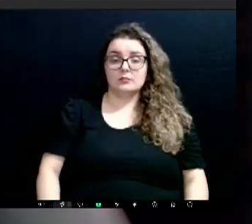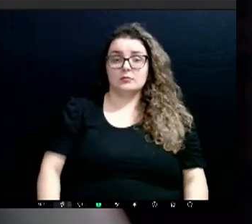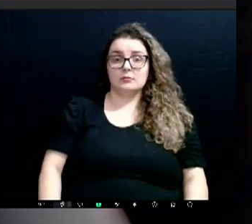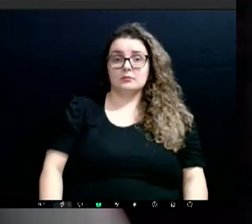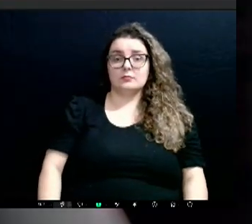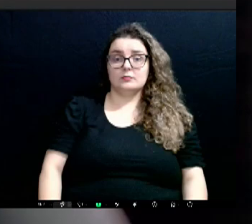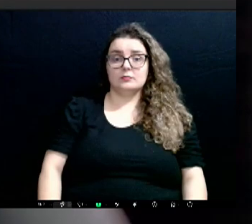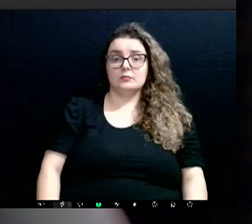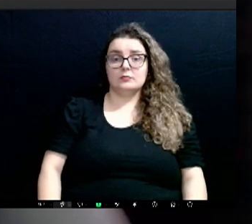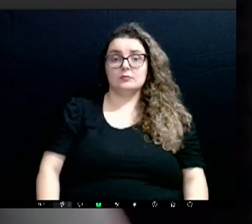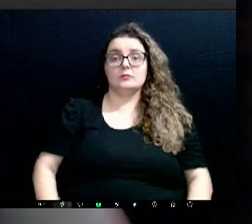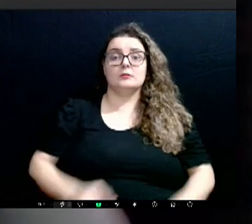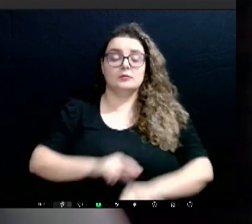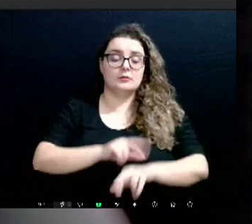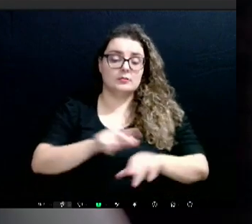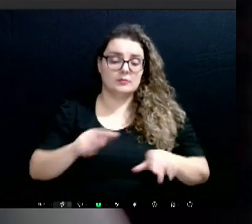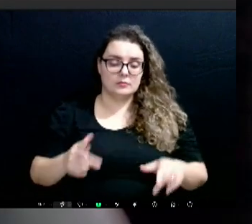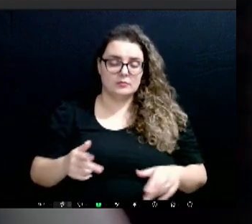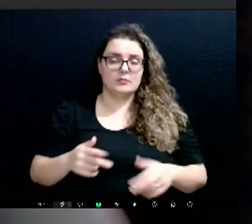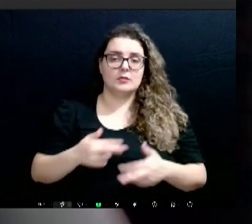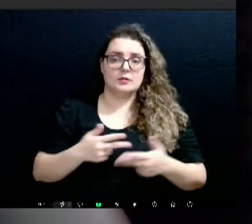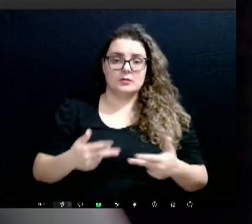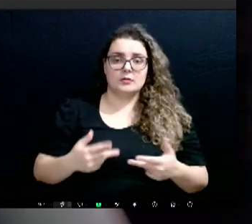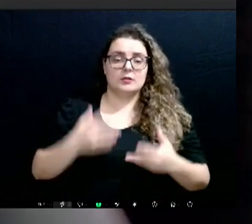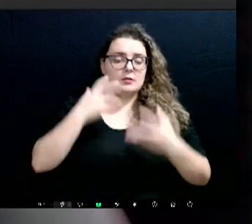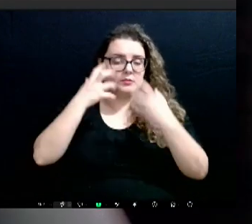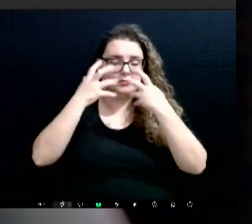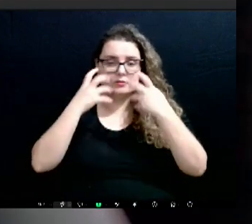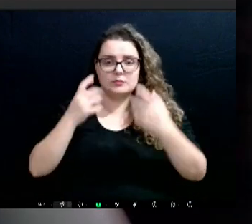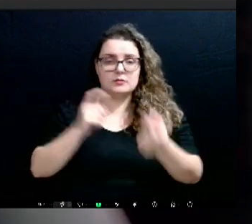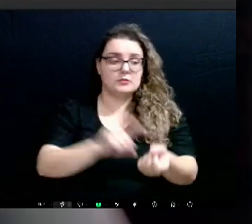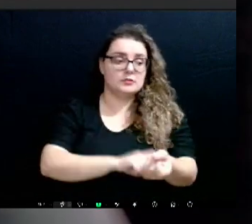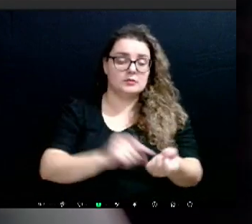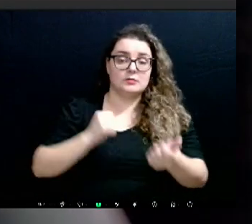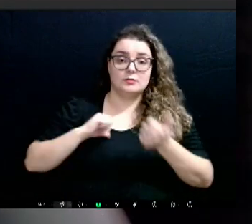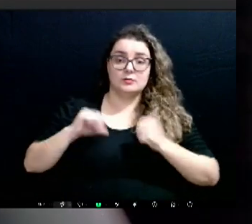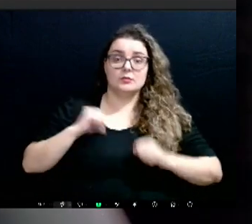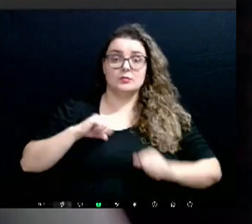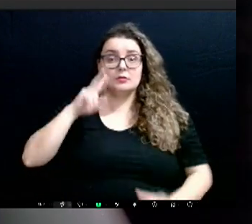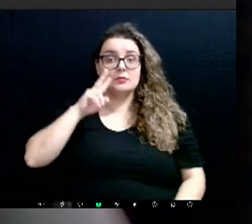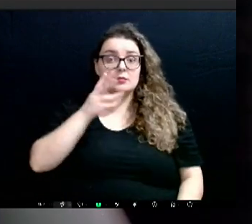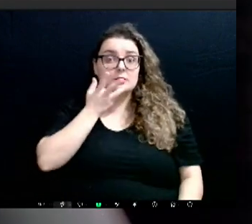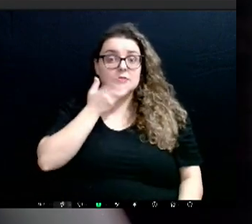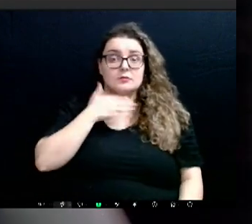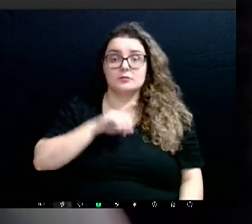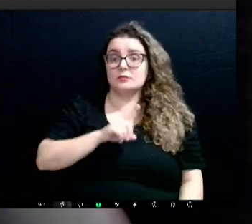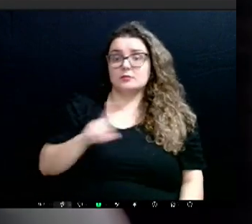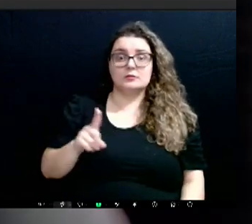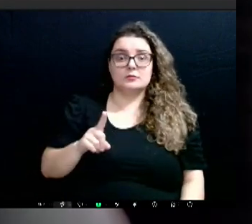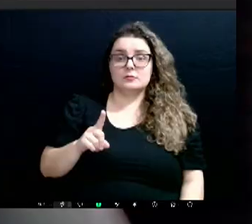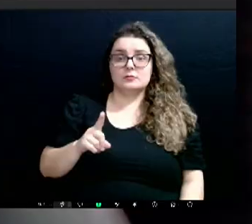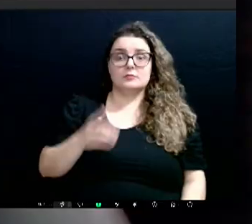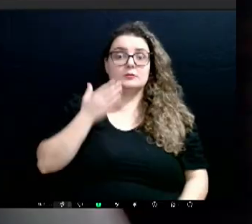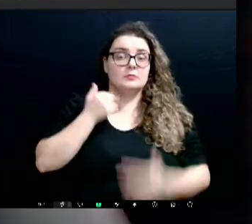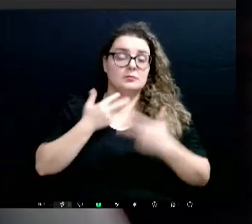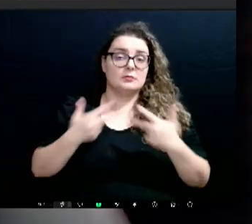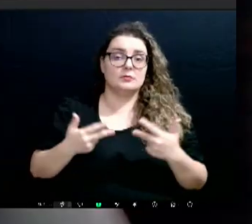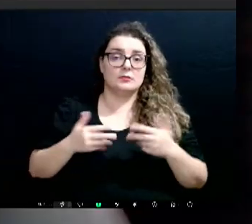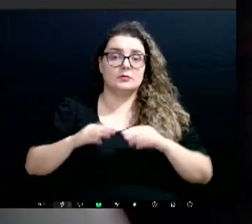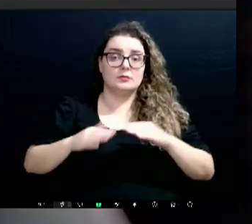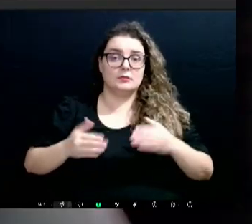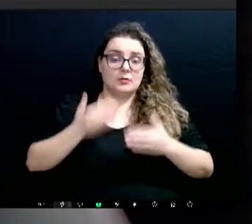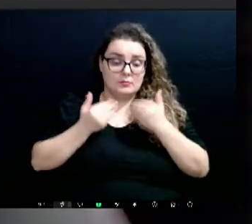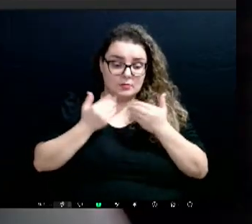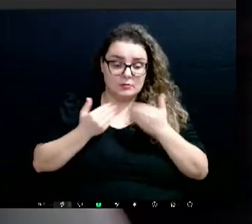fatores que, além da irritabilidade, da ansiedade, é você olhar essa criança, ela não está se alimentando direito. Ela senta na mesa, come rapidinho. Isso